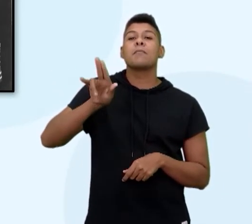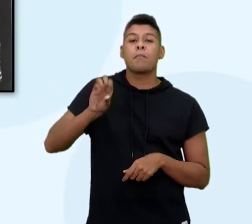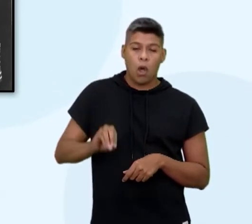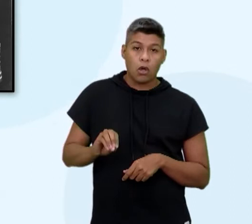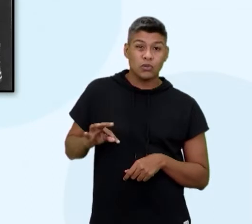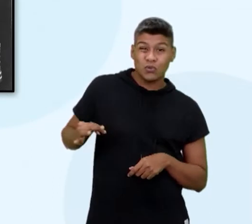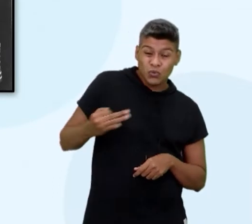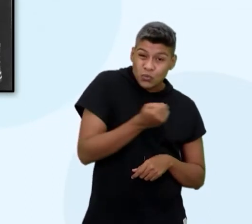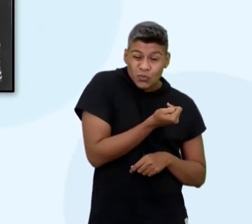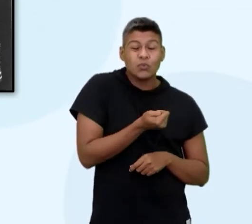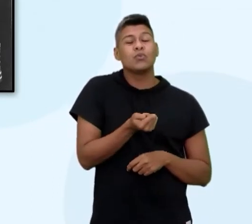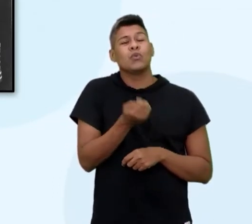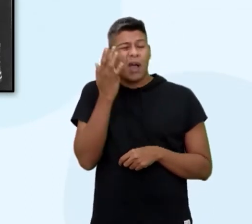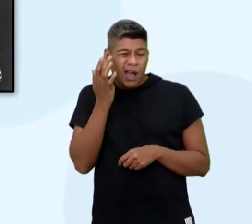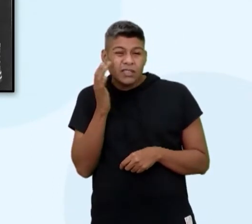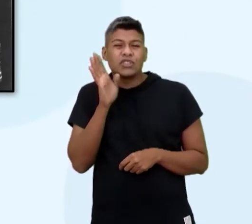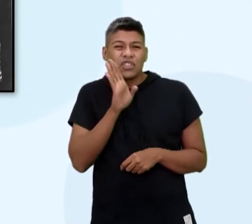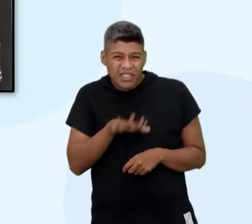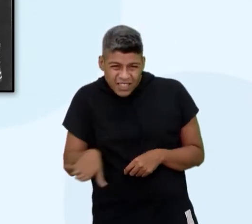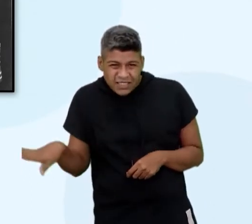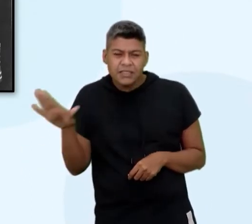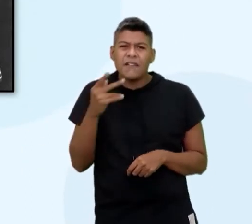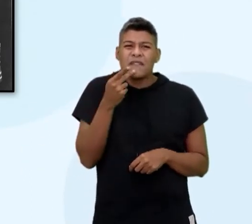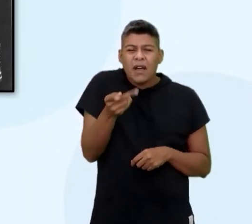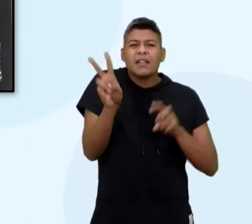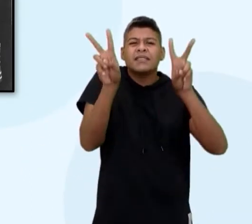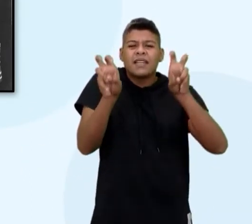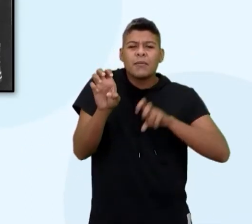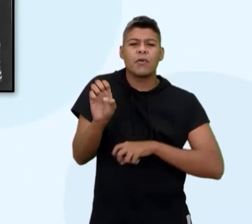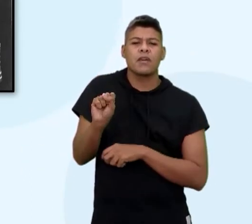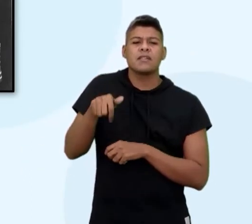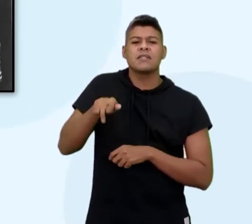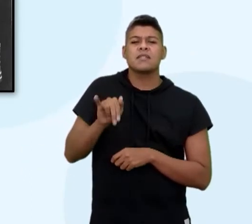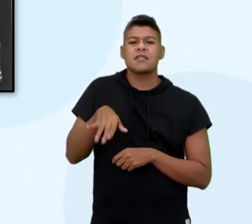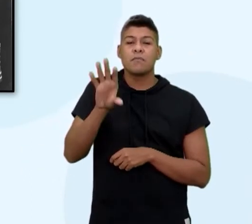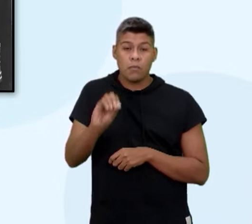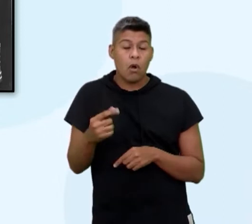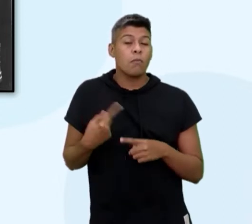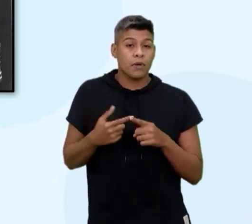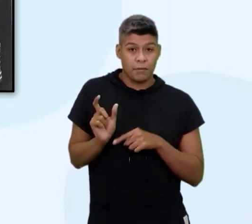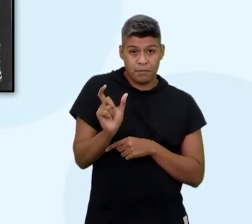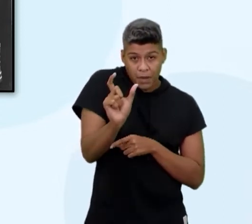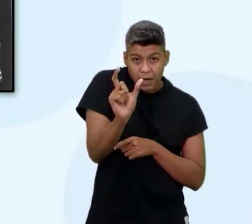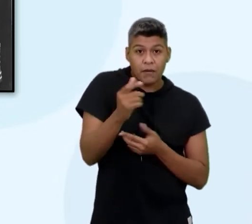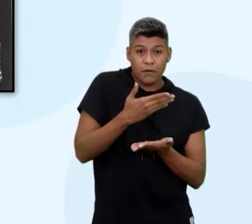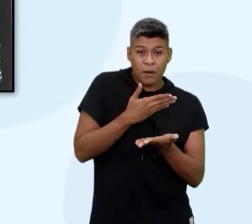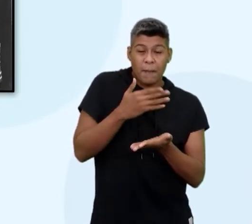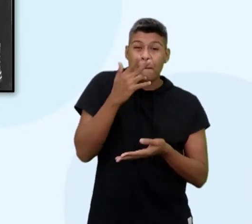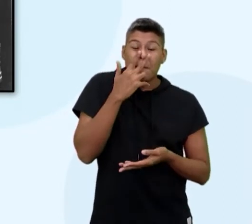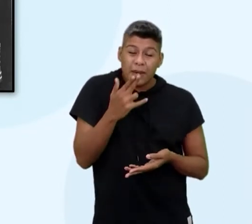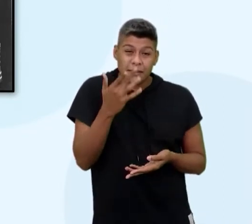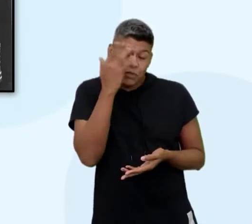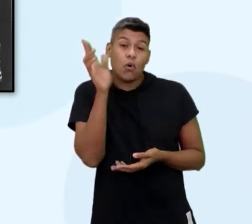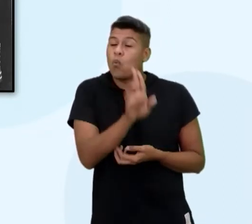mundo na infância, principalmente, já ouviu falar sobre os esquimós. Só que essa palavra ela está entrando em desuso.